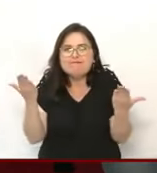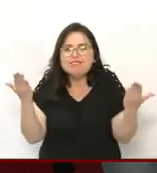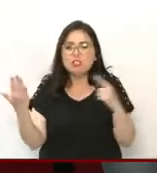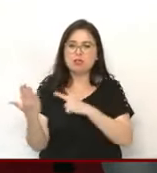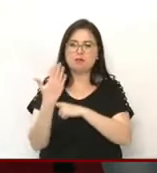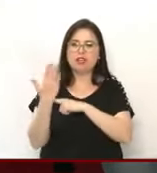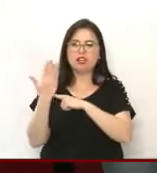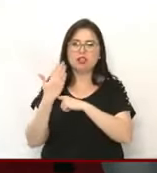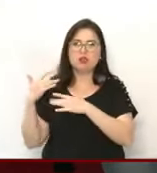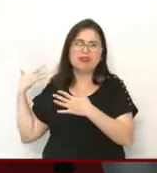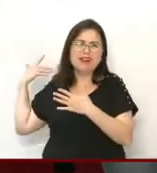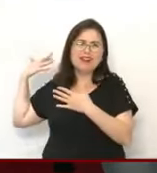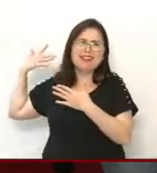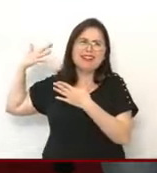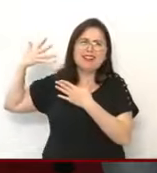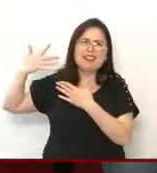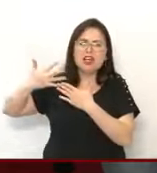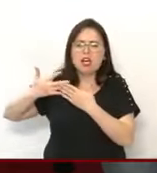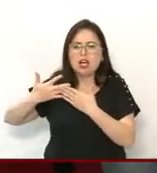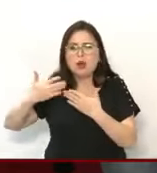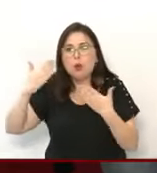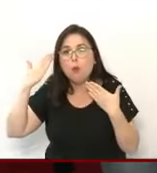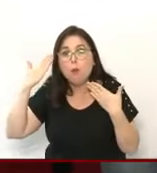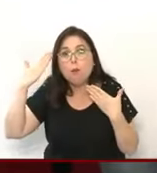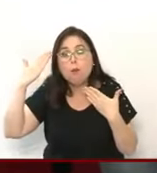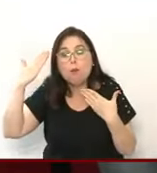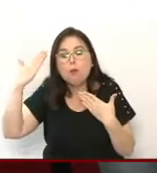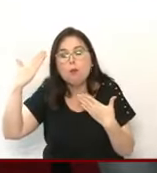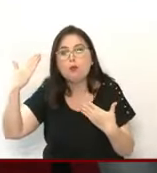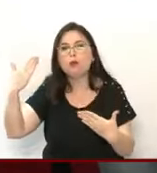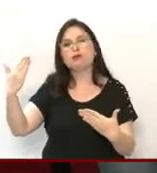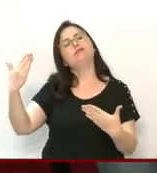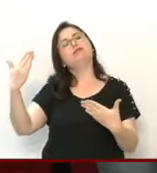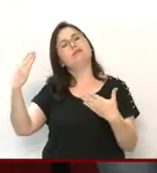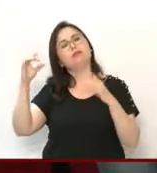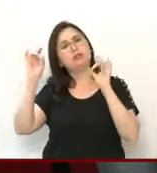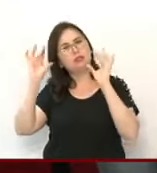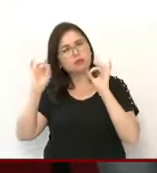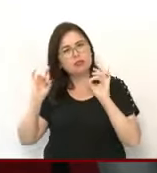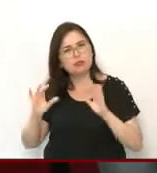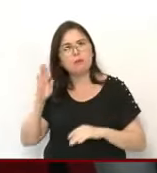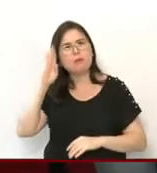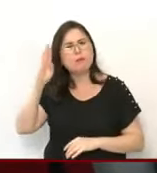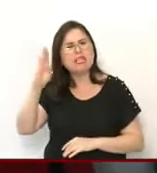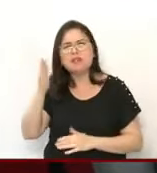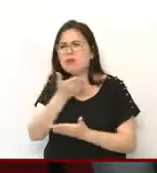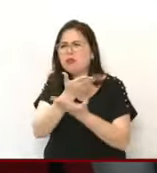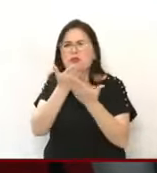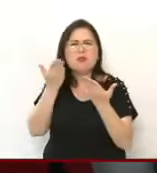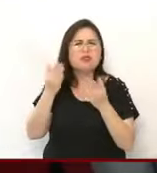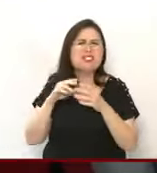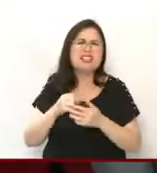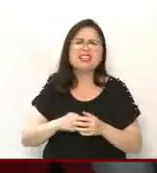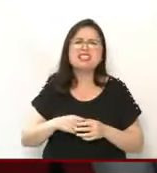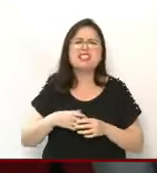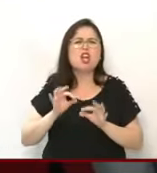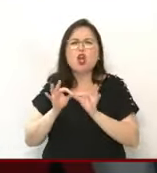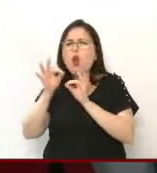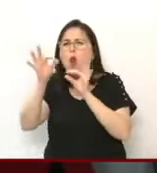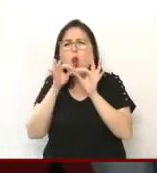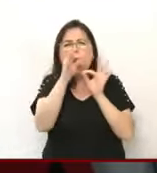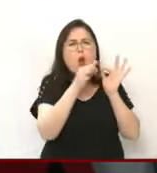caminhada, minha gratidão, meu muito obrigado a cada um de vocês, principalmente aqueles anônimos que nos mandam vídeo e